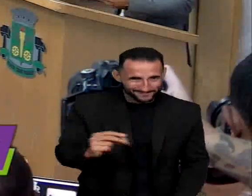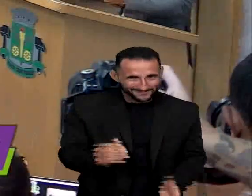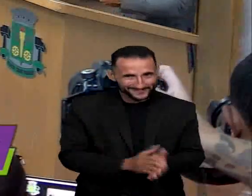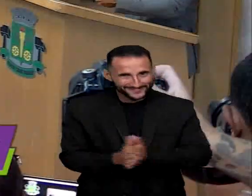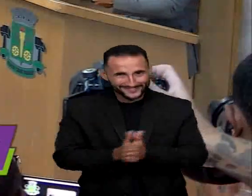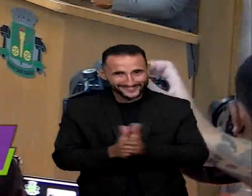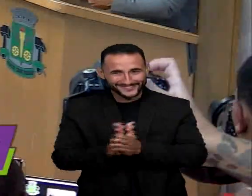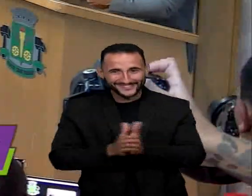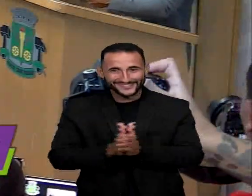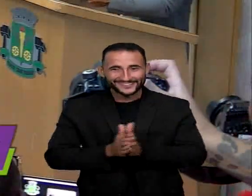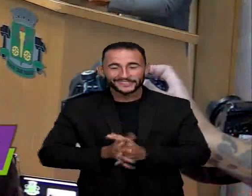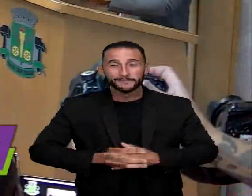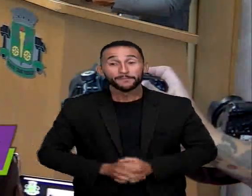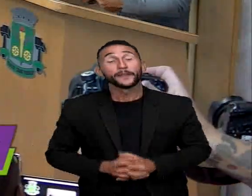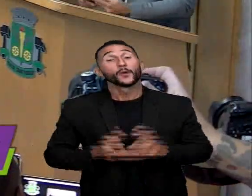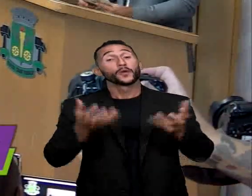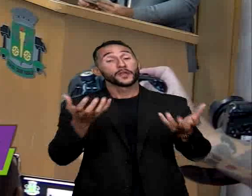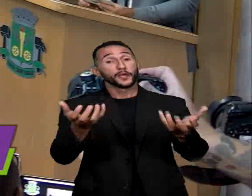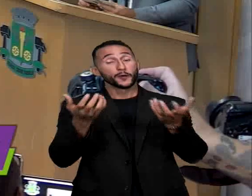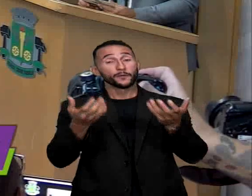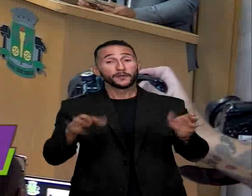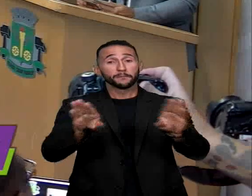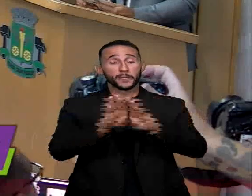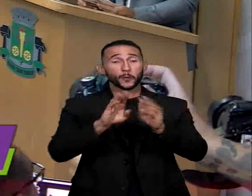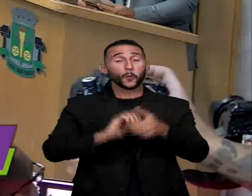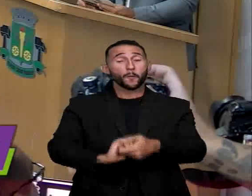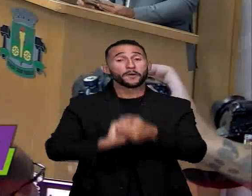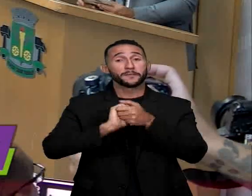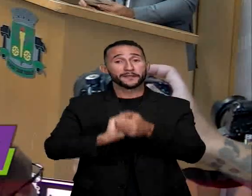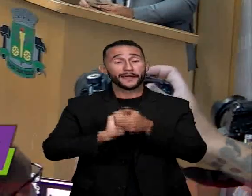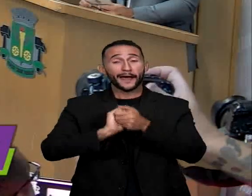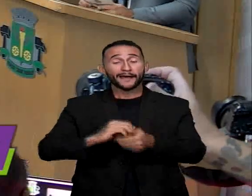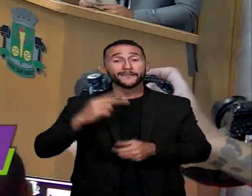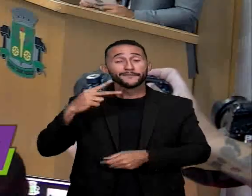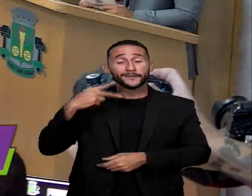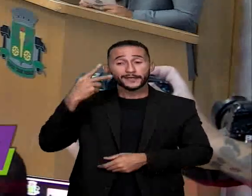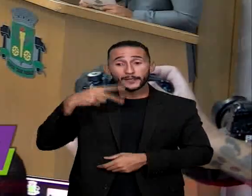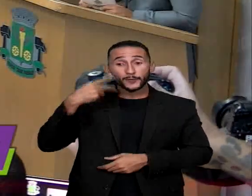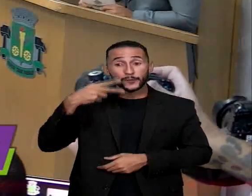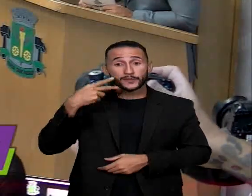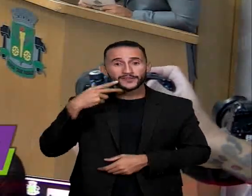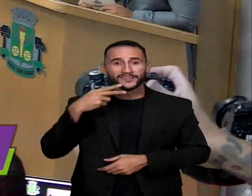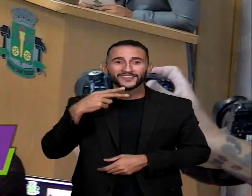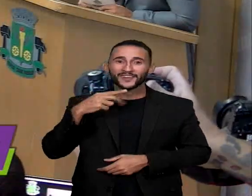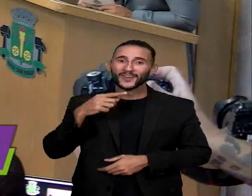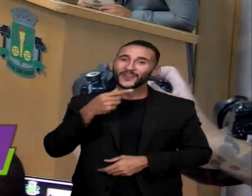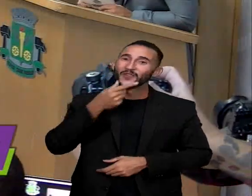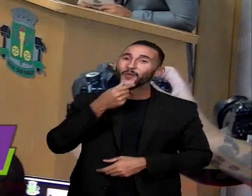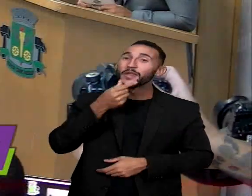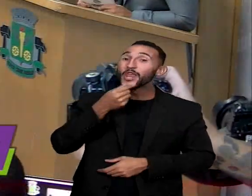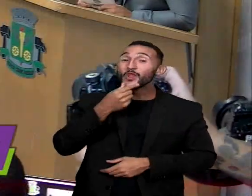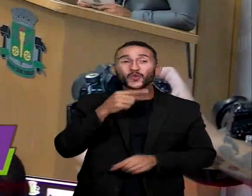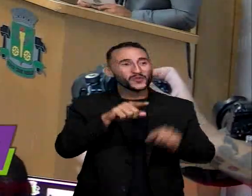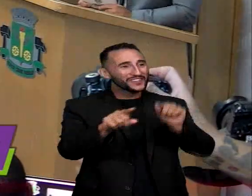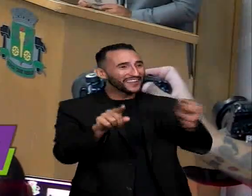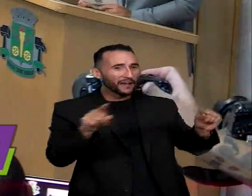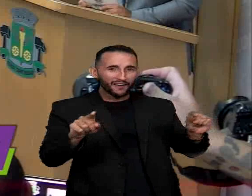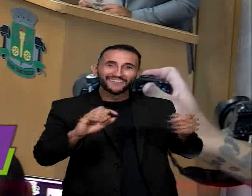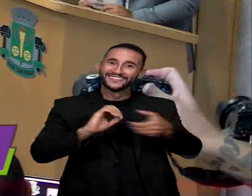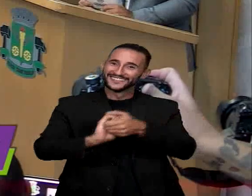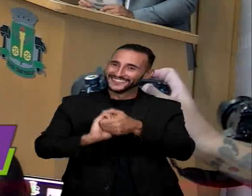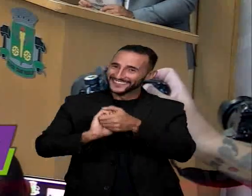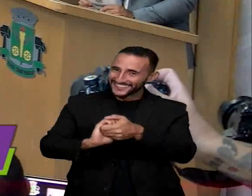irmão quero cumprimentar as vereadoras Então os meninos sintam-se todos cumprimentados tá no nome do